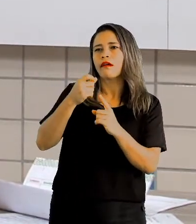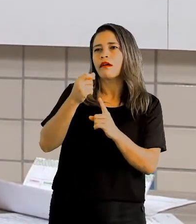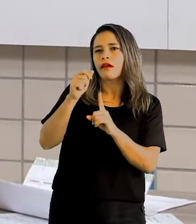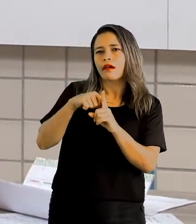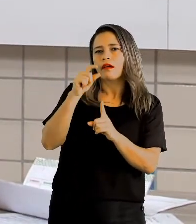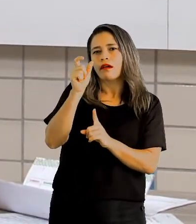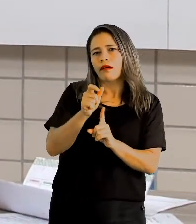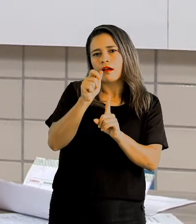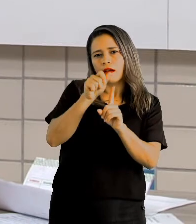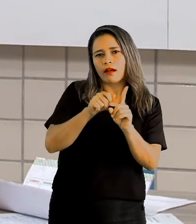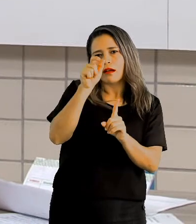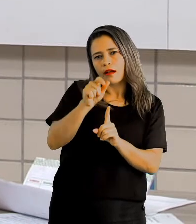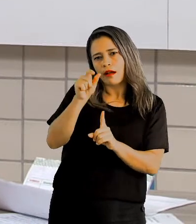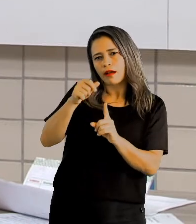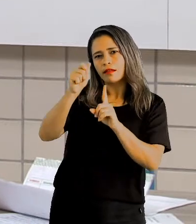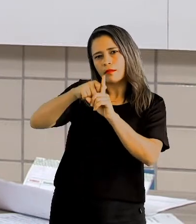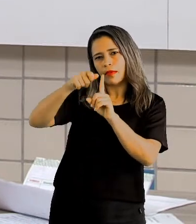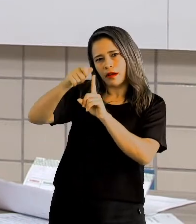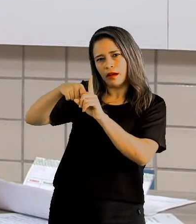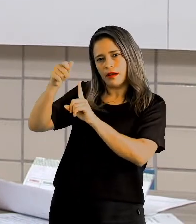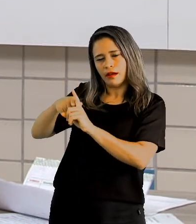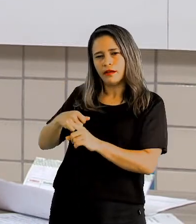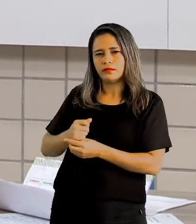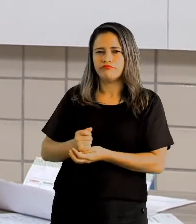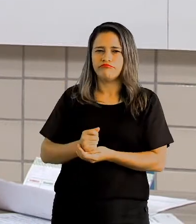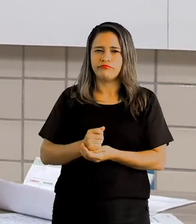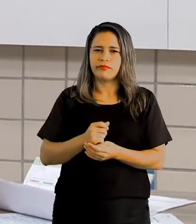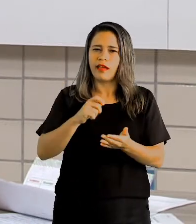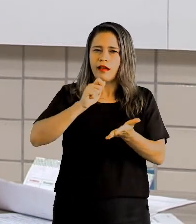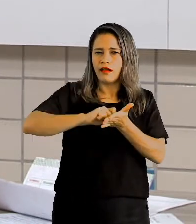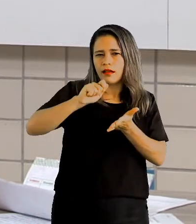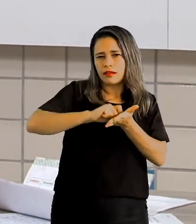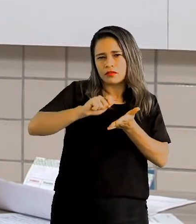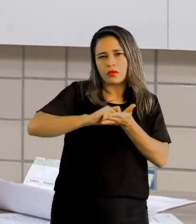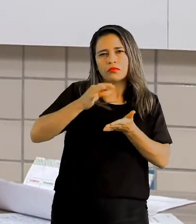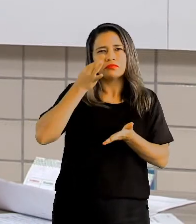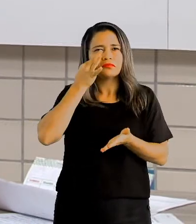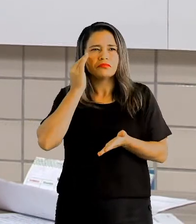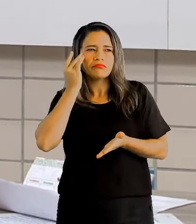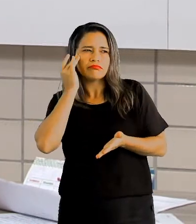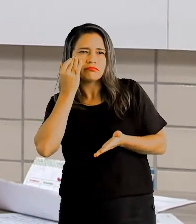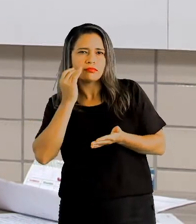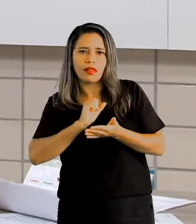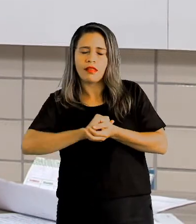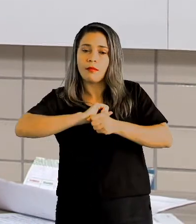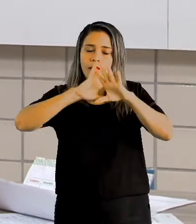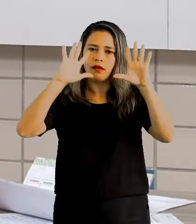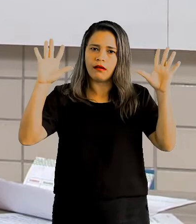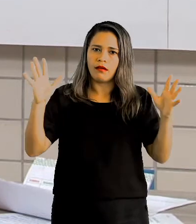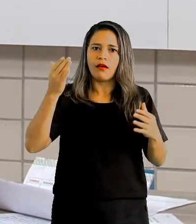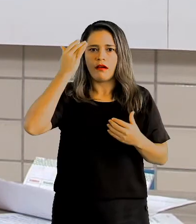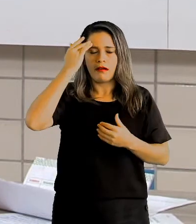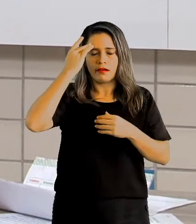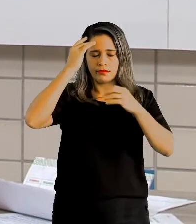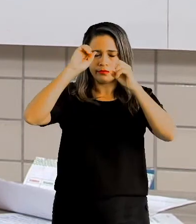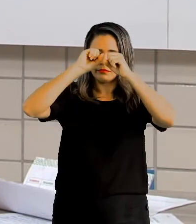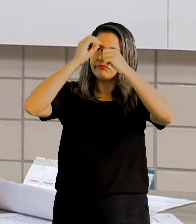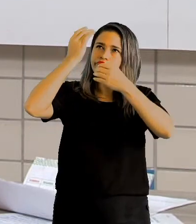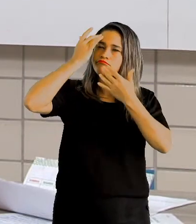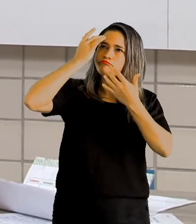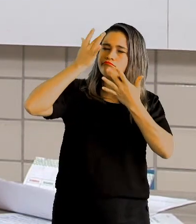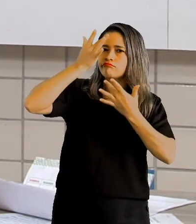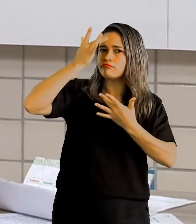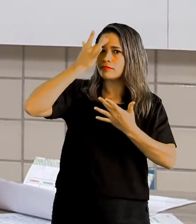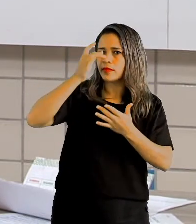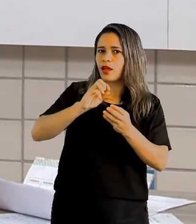quantas semanas, vai fazer todo este levantamento, anotar, entender melhor e saber compreender o processo do